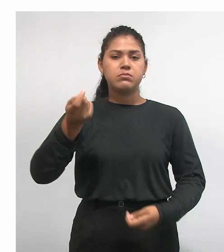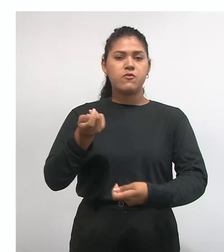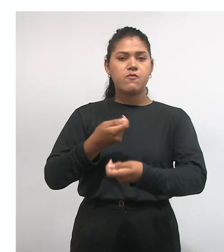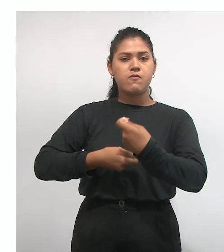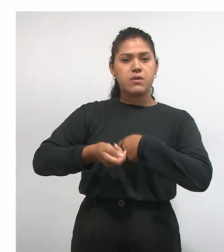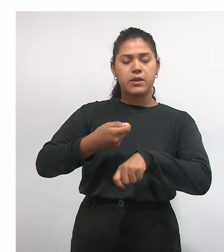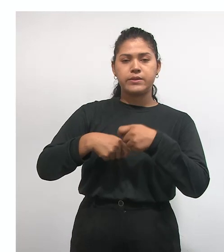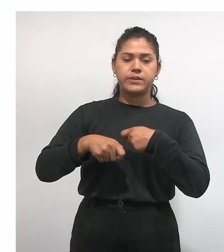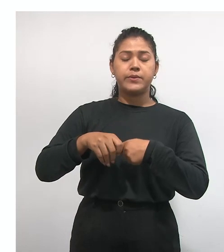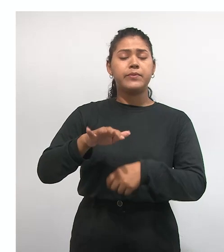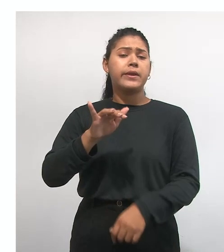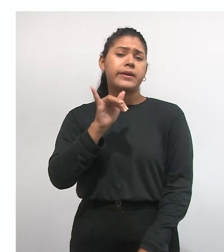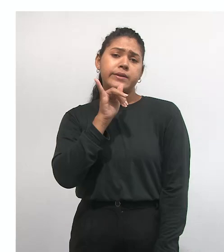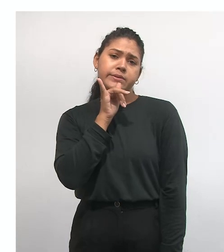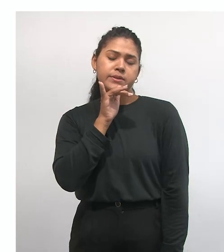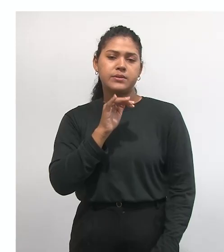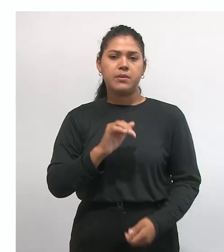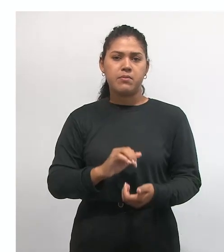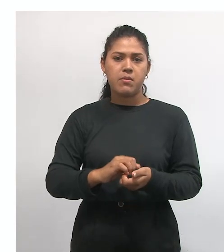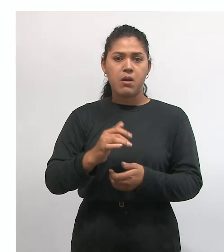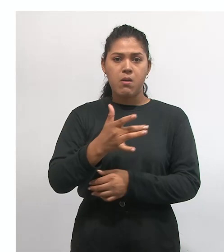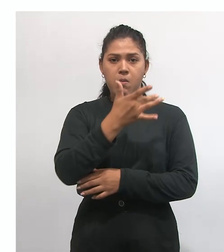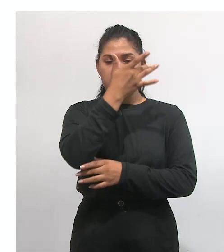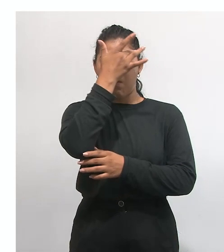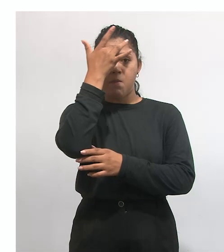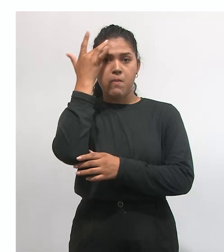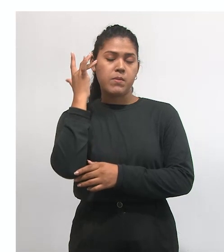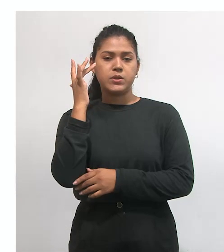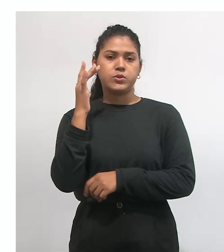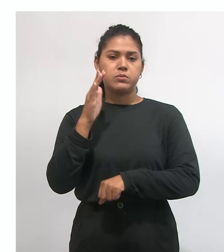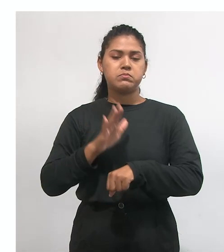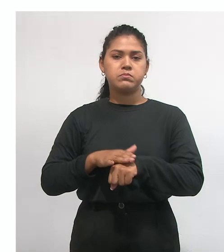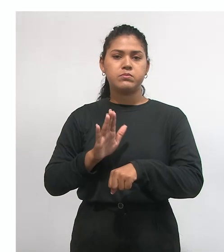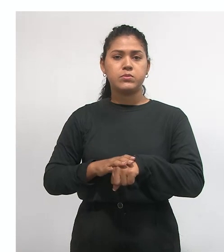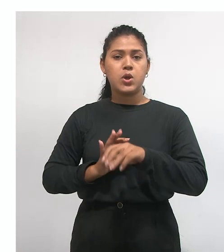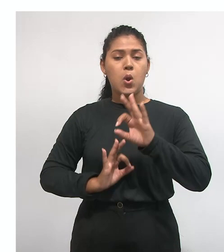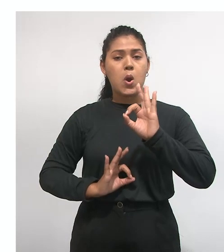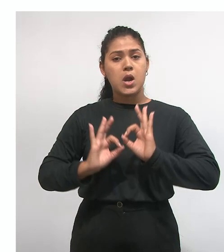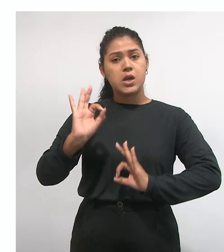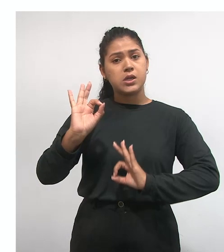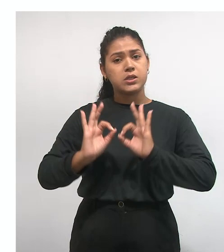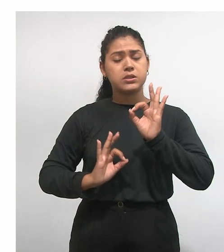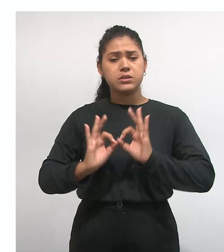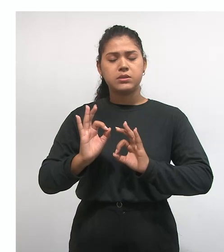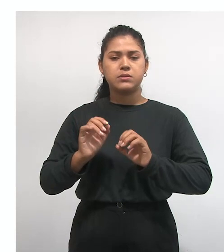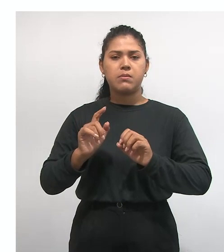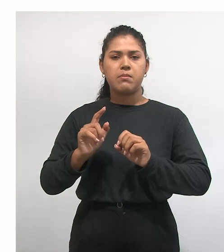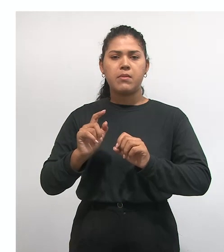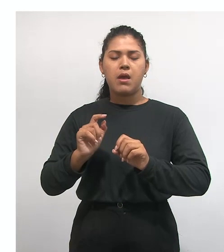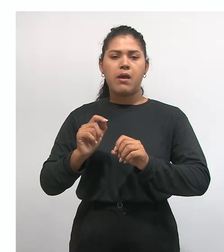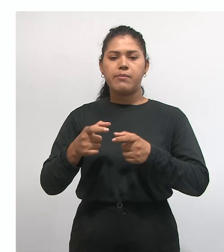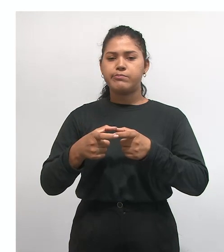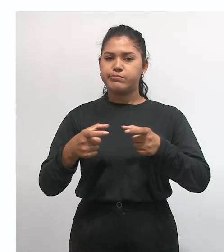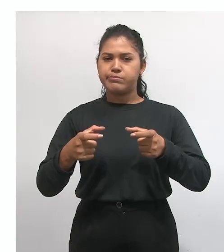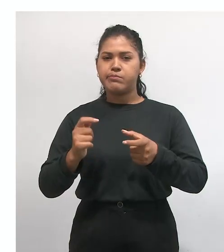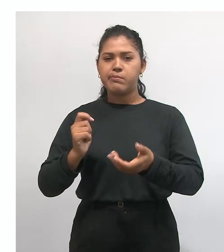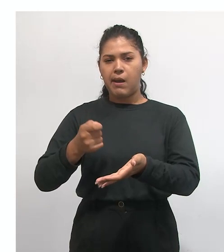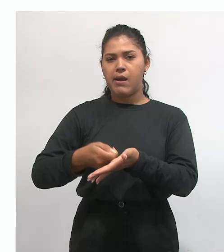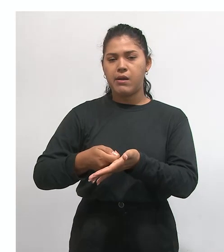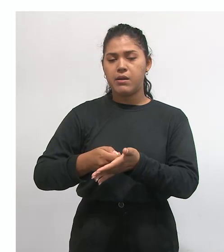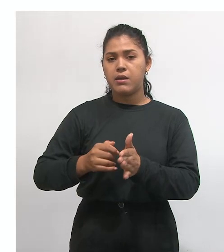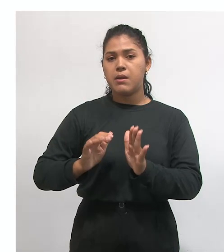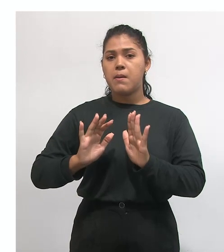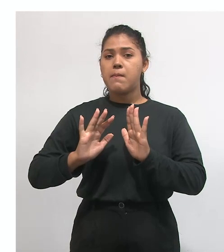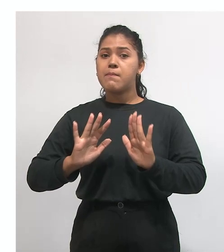ou seja, uma pessoa pratica de maneira pessoal e direta o comando legal, nascendo sua sujeição como contribuinte.